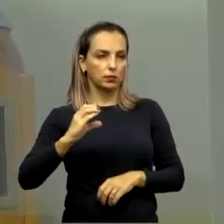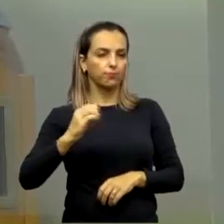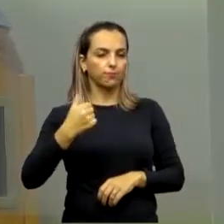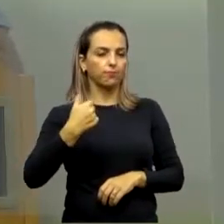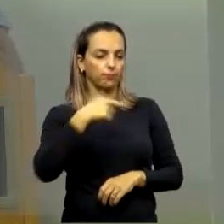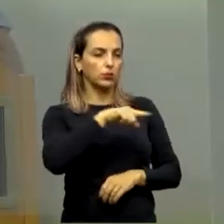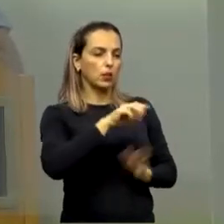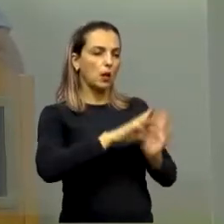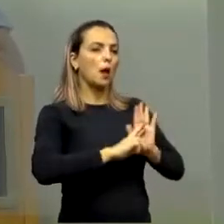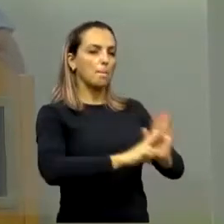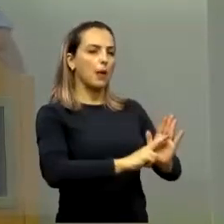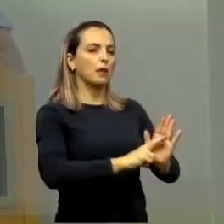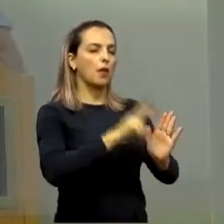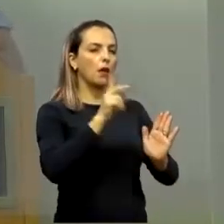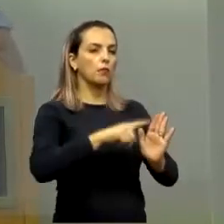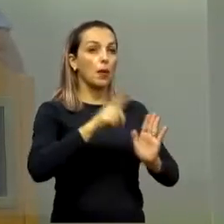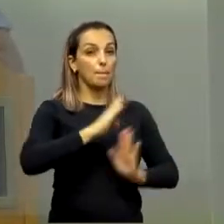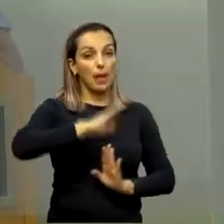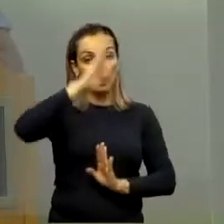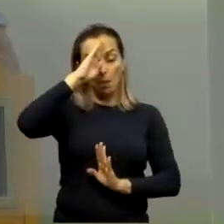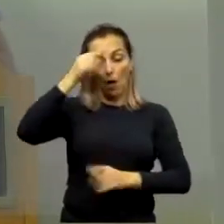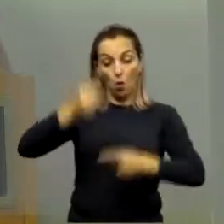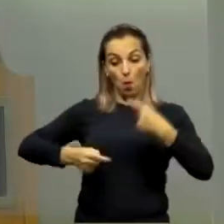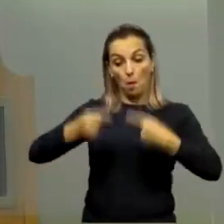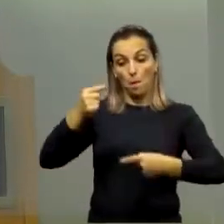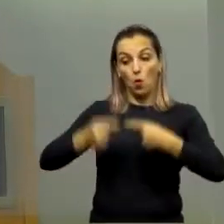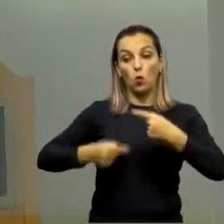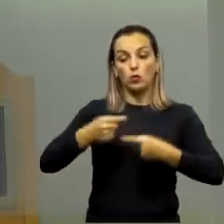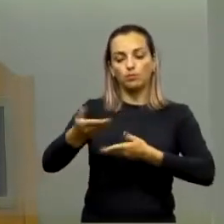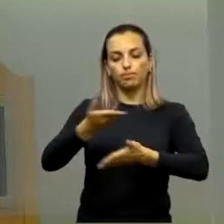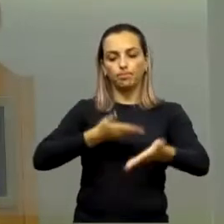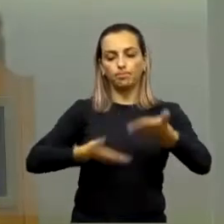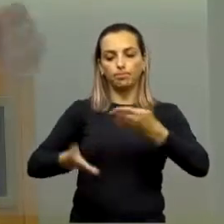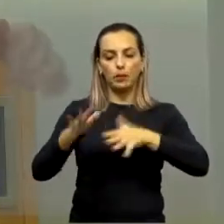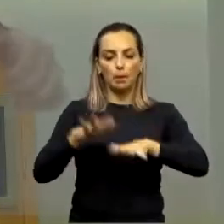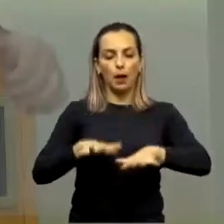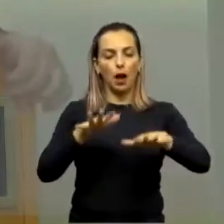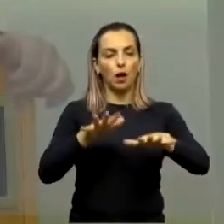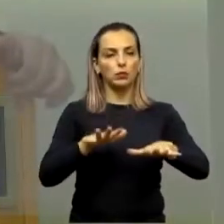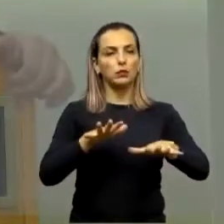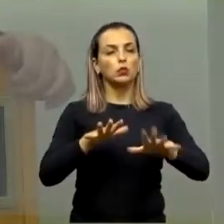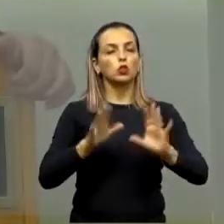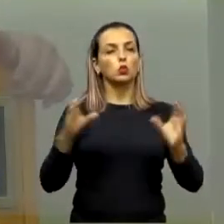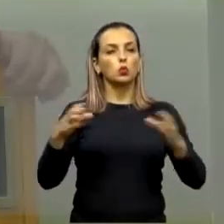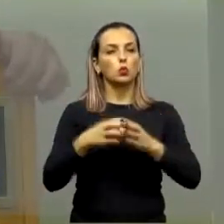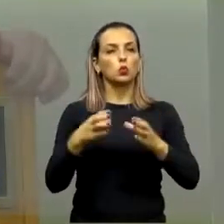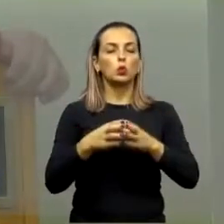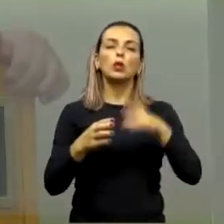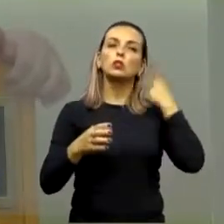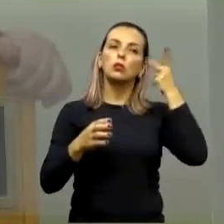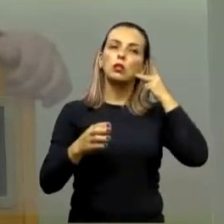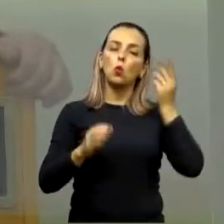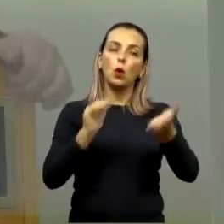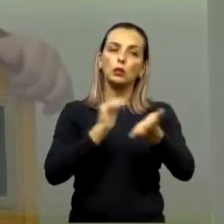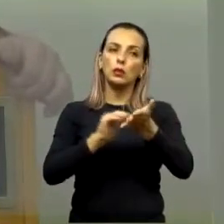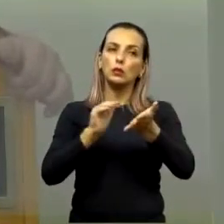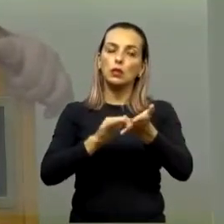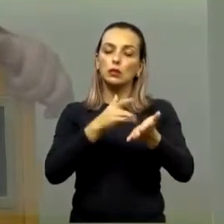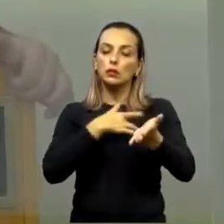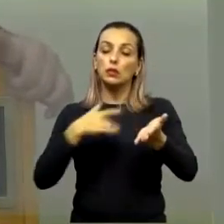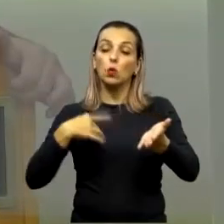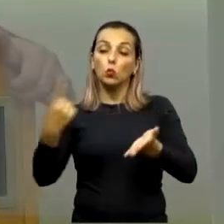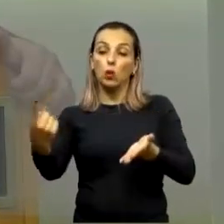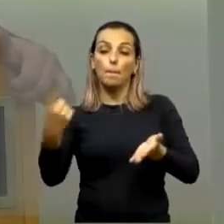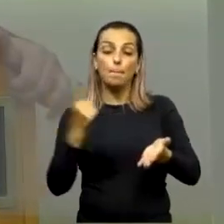nome que foi aí um dos grandes atores da política de mobilizar os vereadores de trazer para cá secretária de saúde